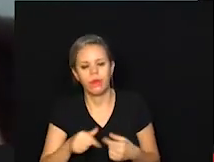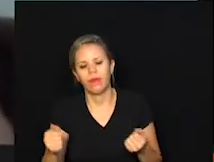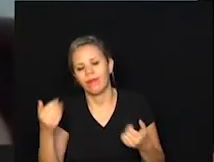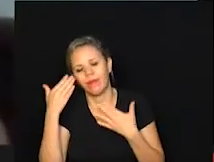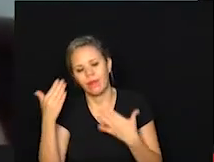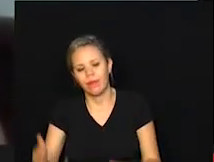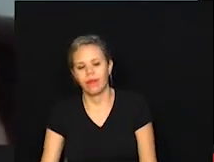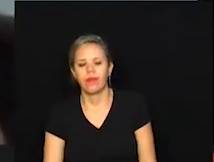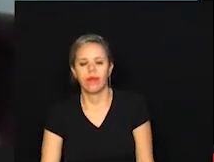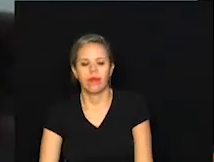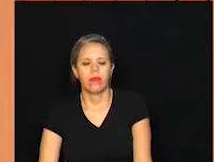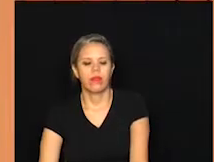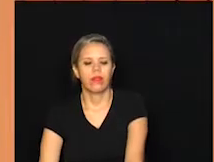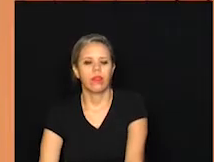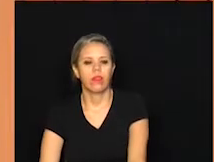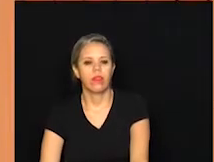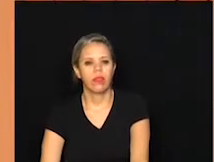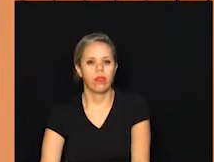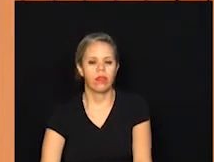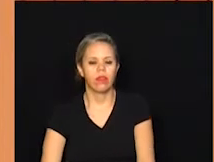viu?